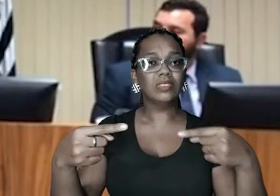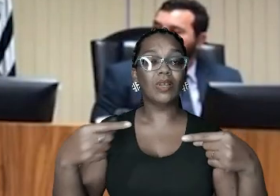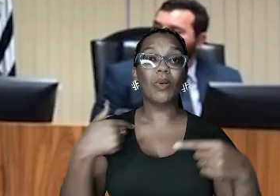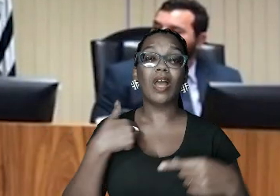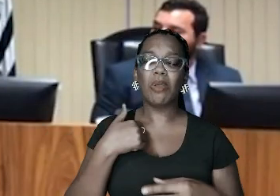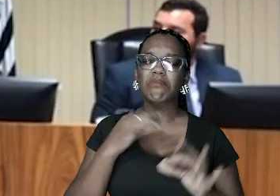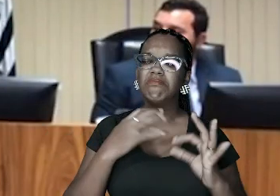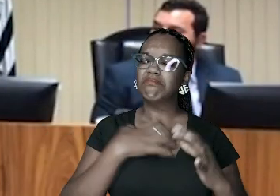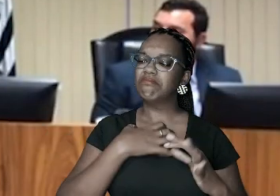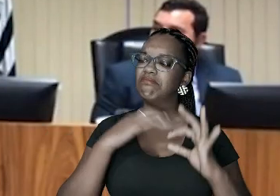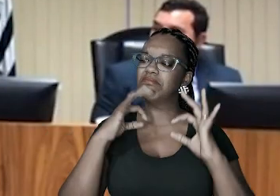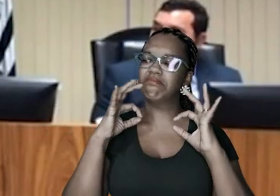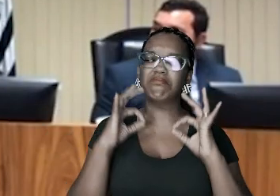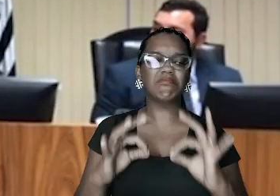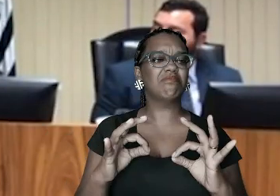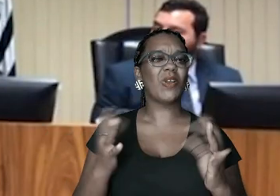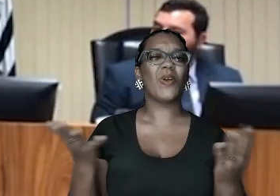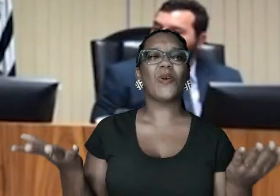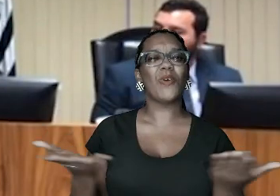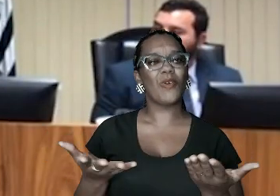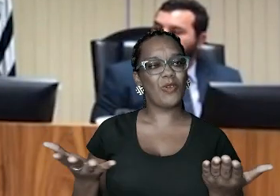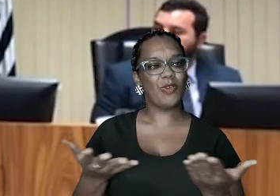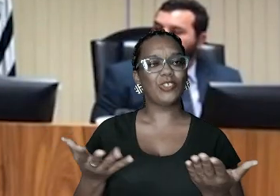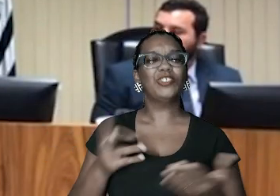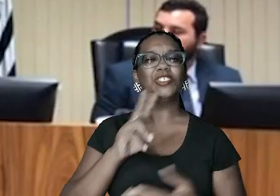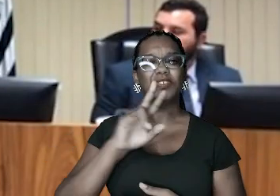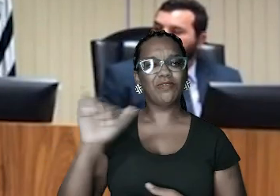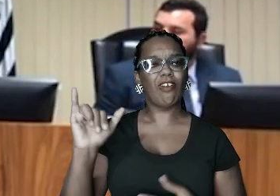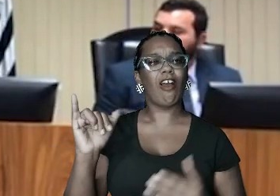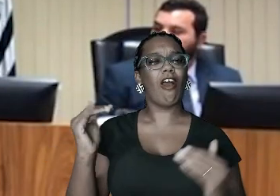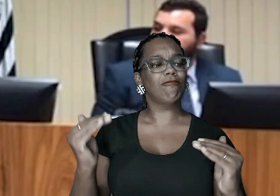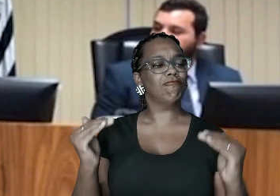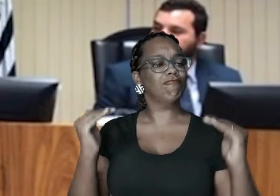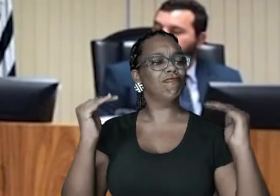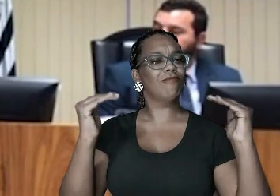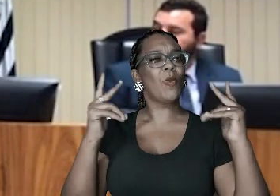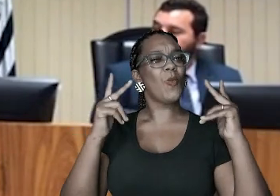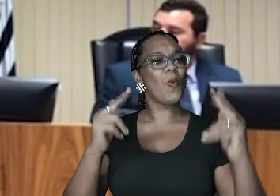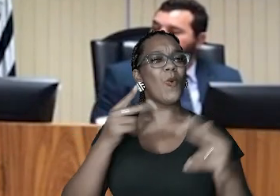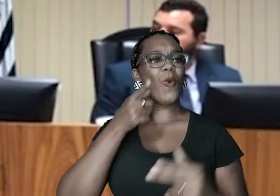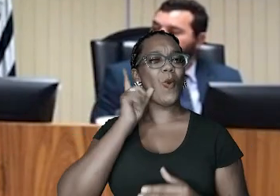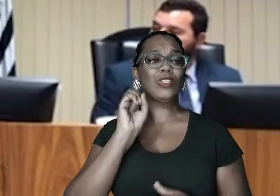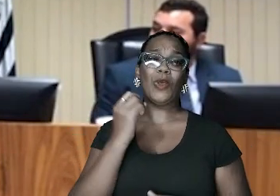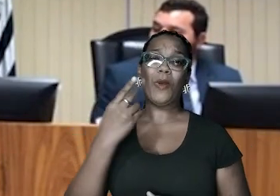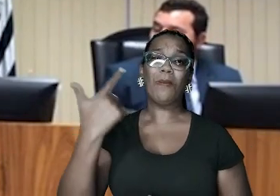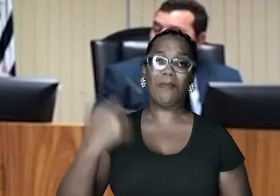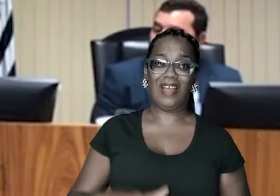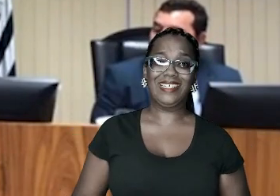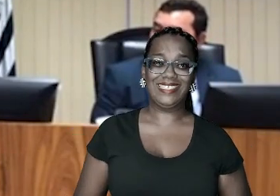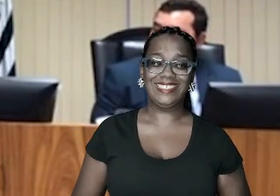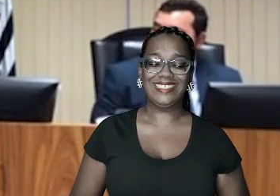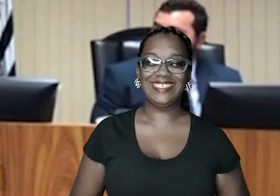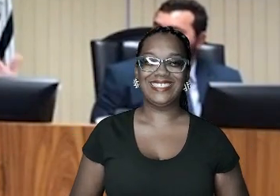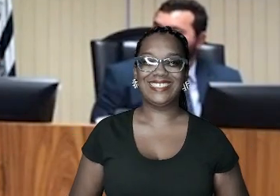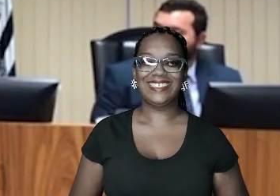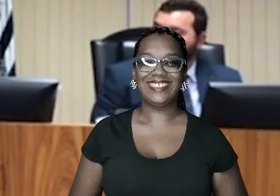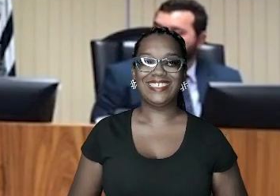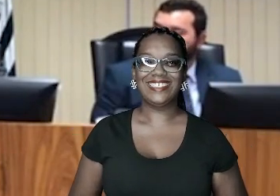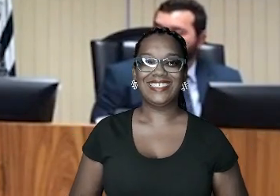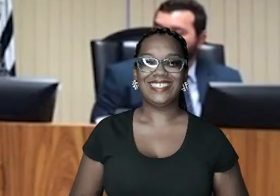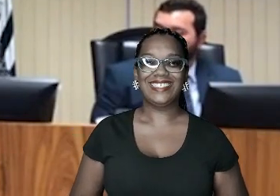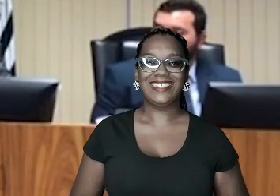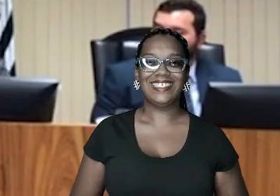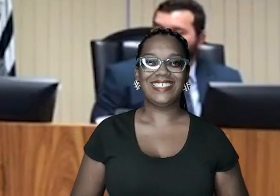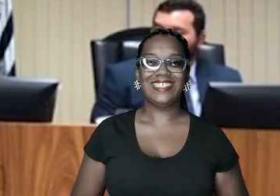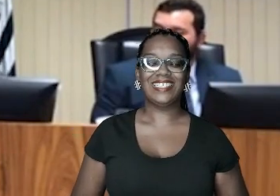alto nível das discussões e eu tenho absoluta certeza e hoje será tanto quanto mais